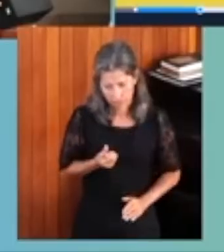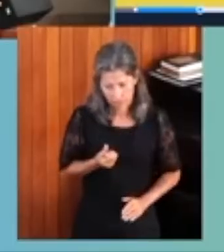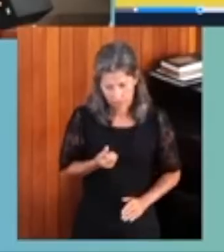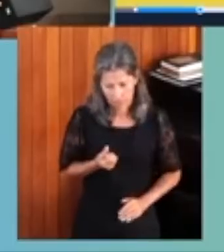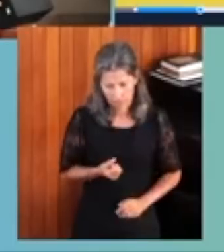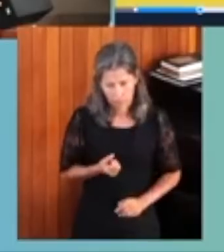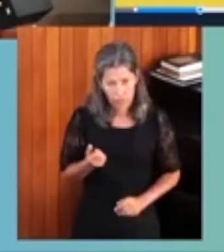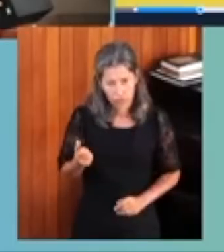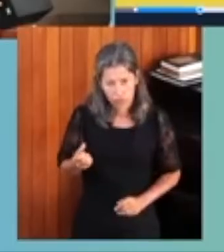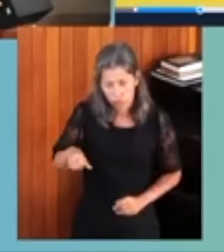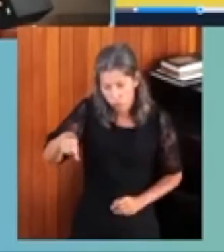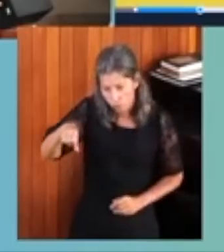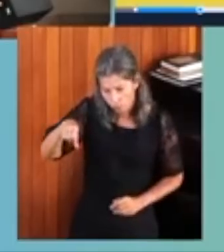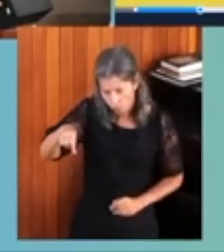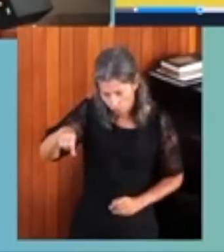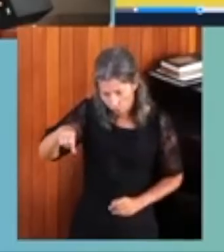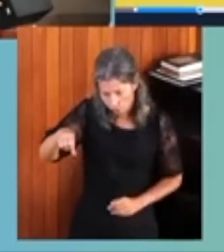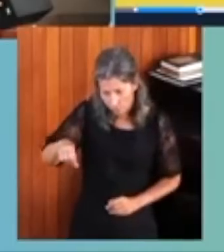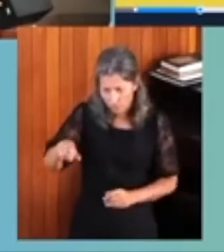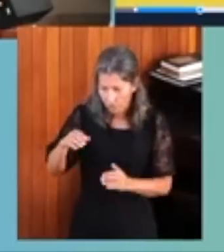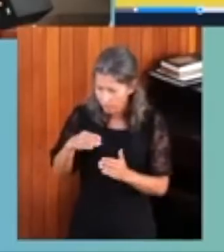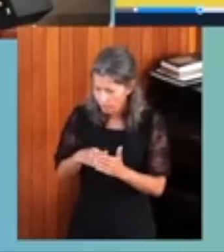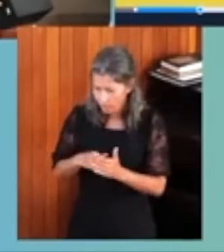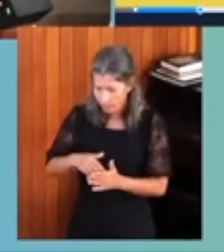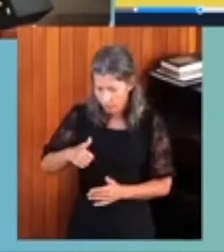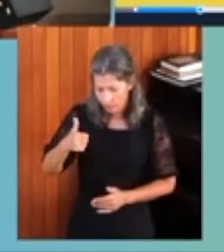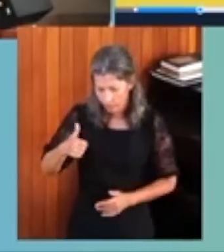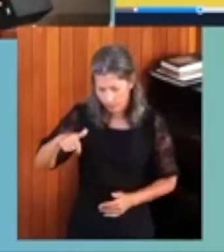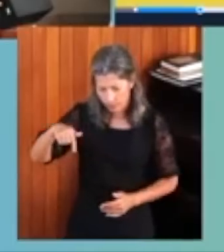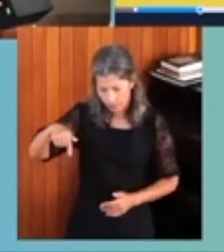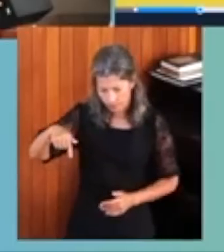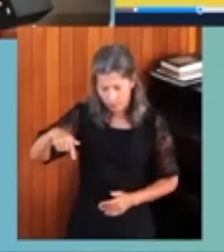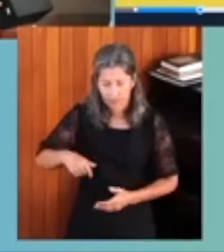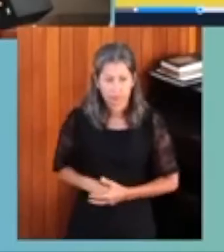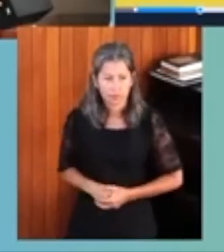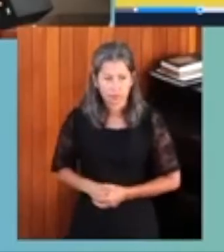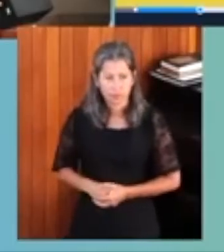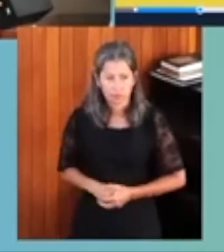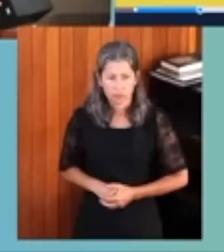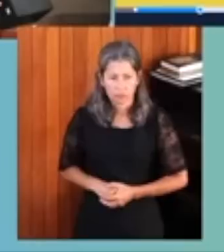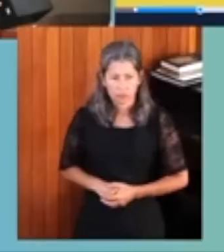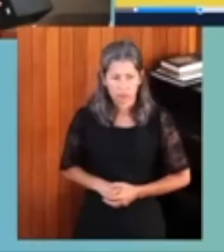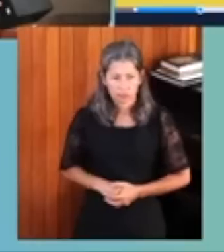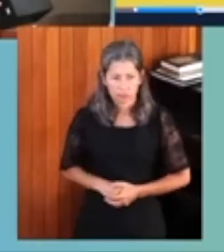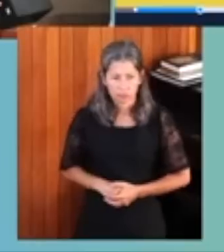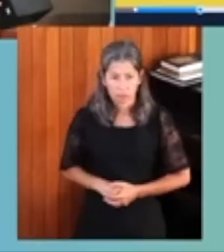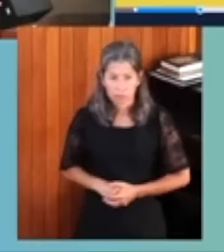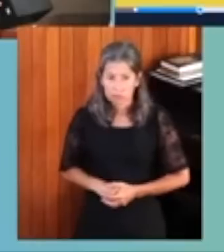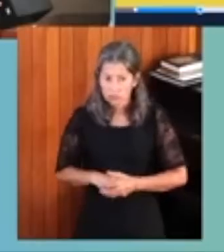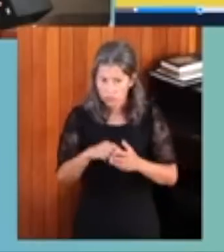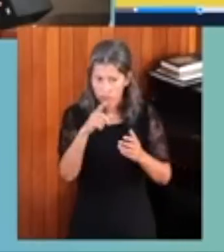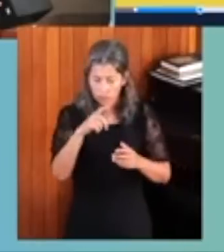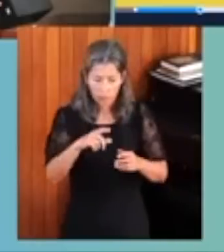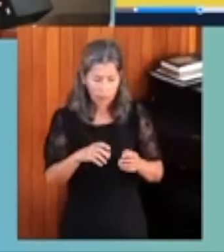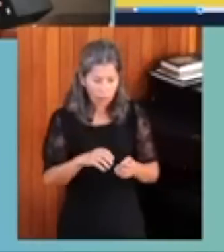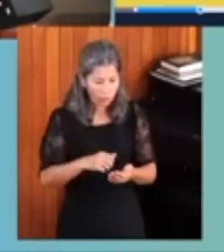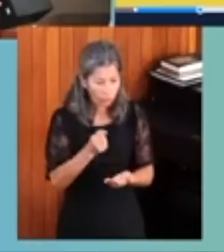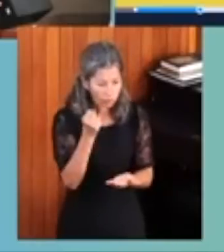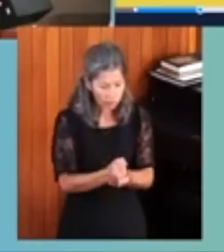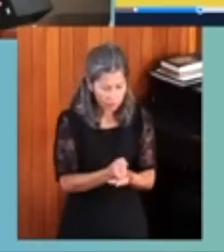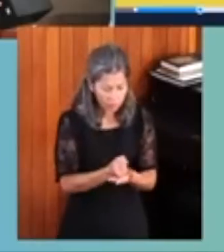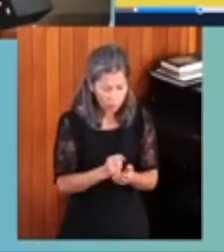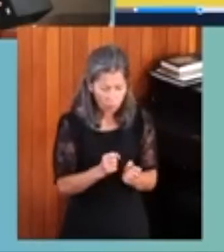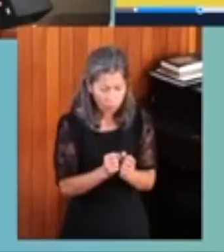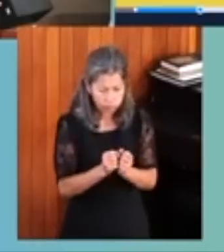Quando o cordeiro quebrou o 5º selo, vi debaixo do altar as almas daqueles que tinham sido mortos por causa